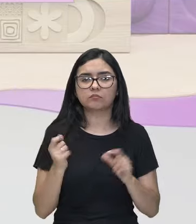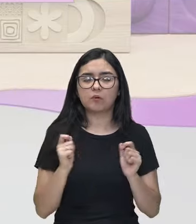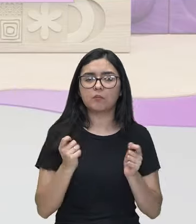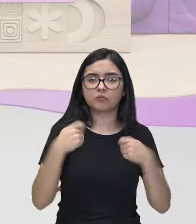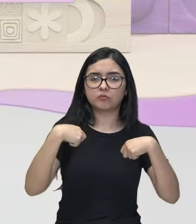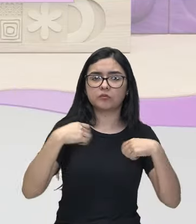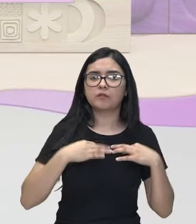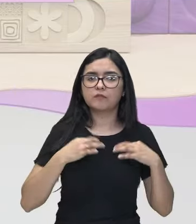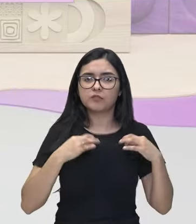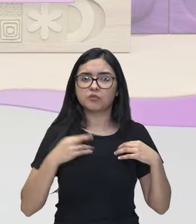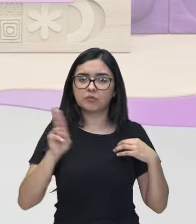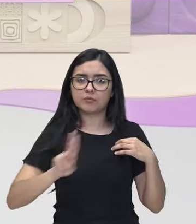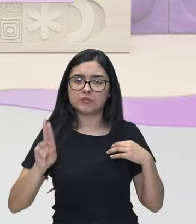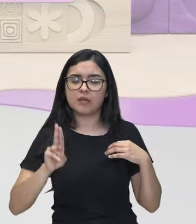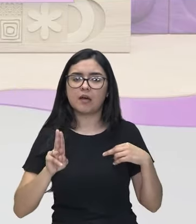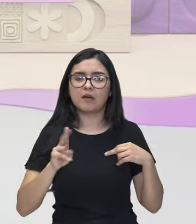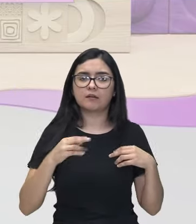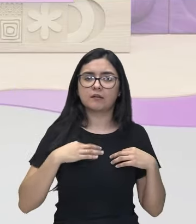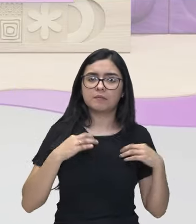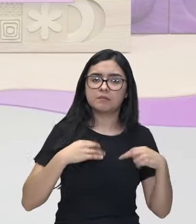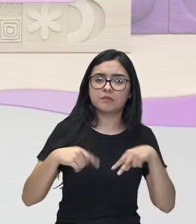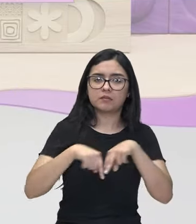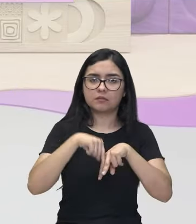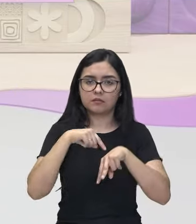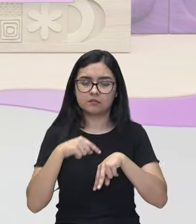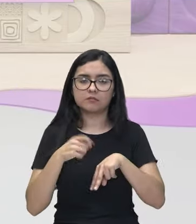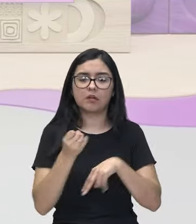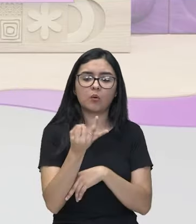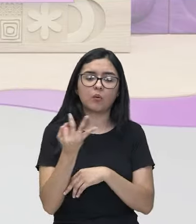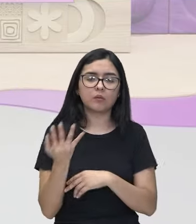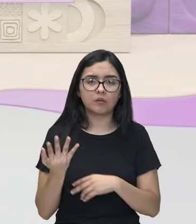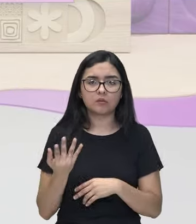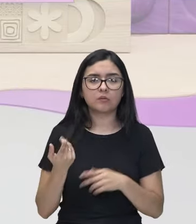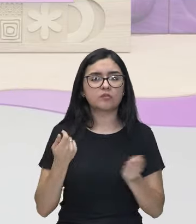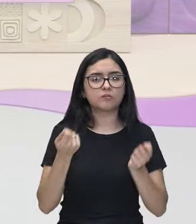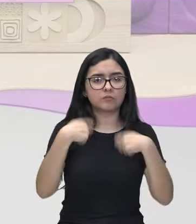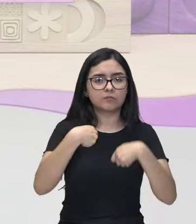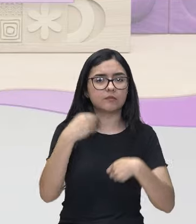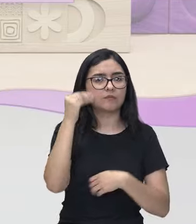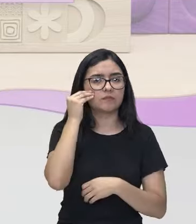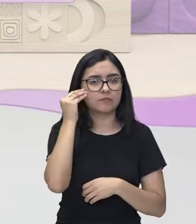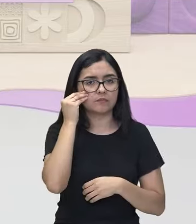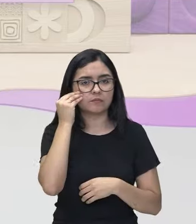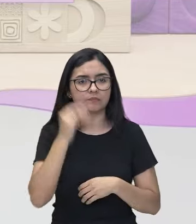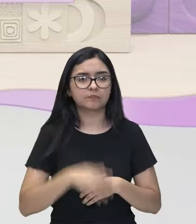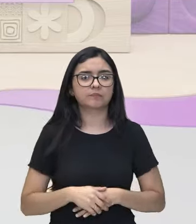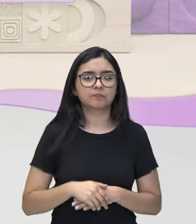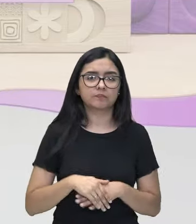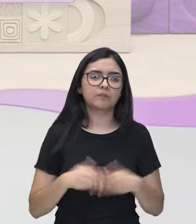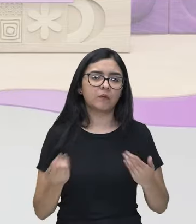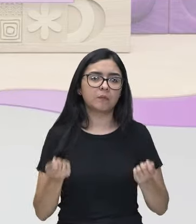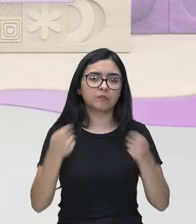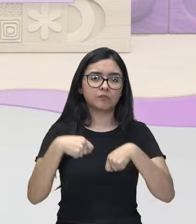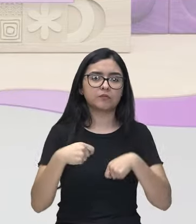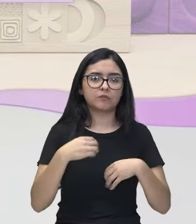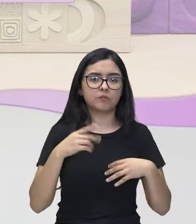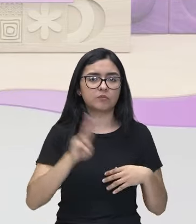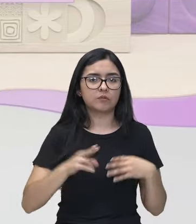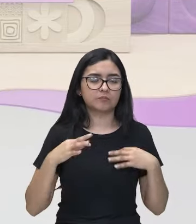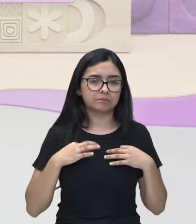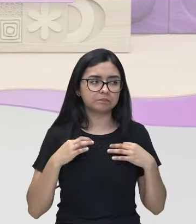vestir, você está contando as possibilidades. Você está verificando quantas maneiras você pode se vestir. E